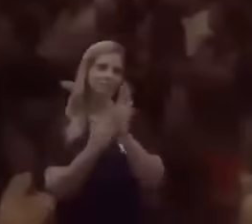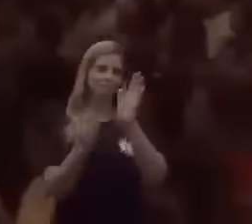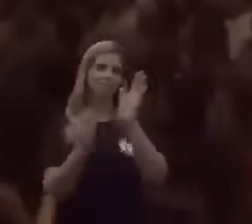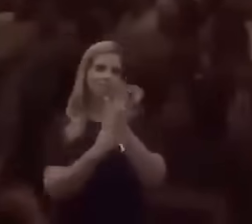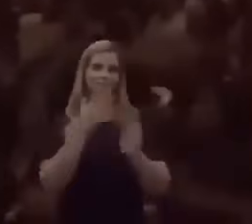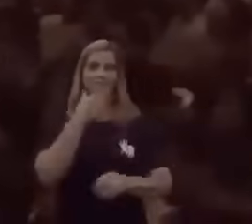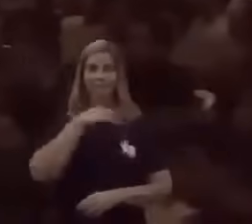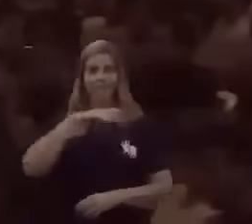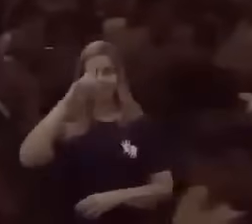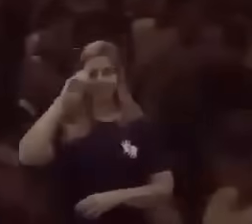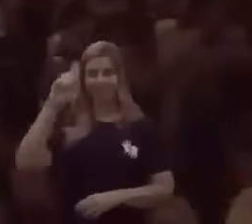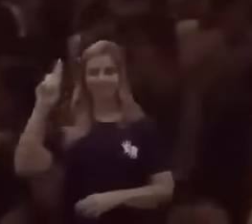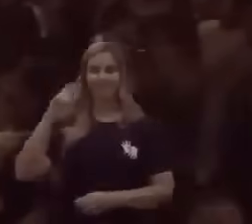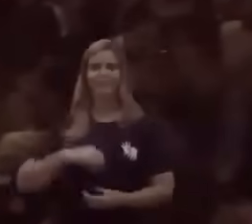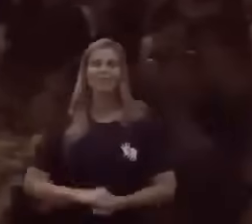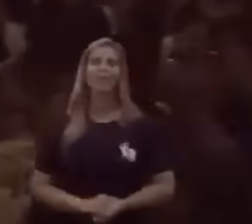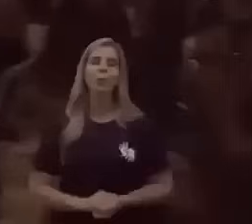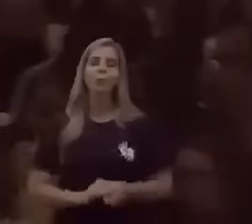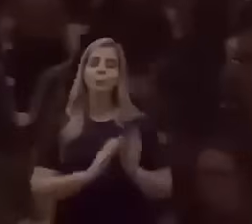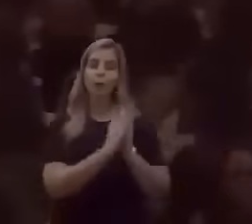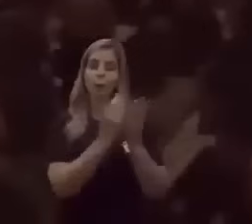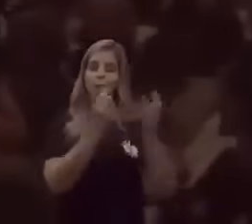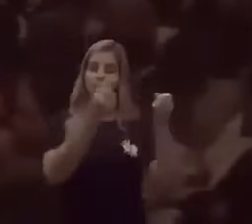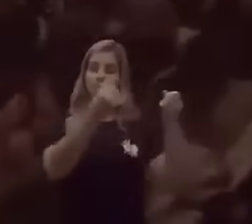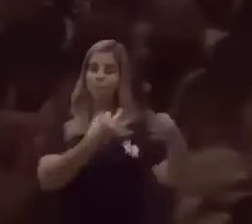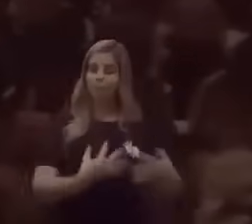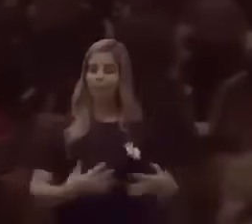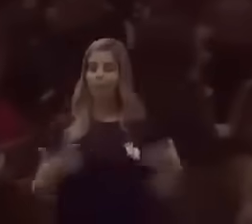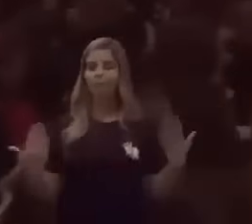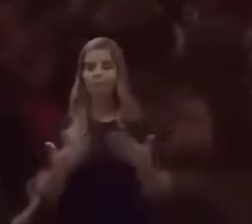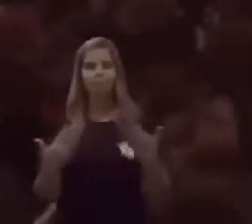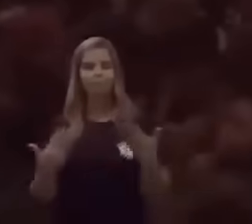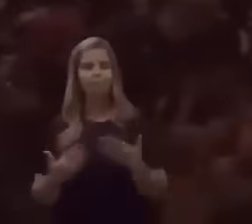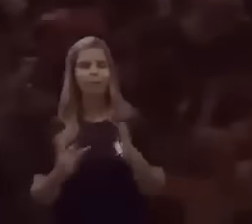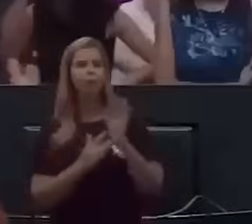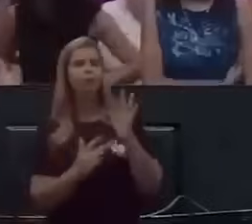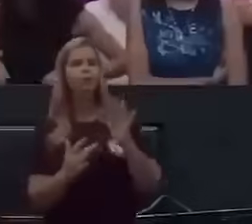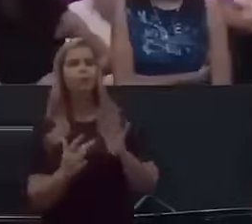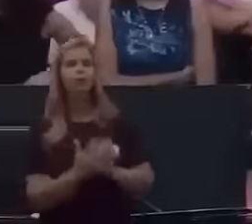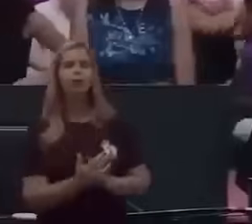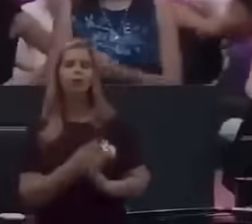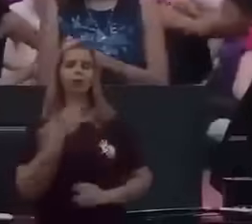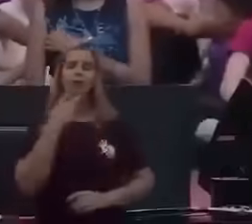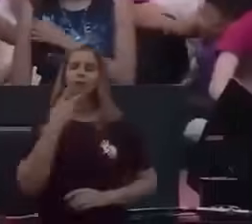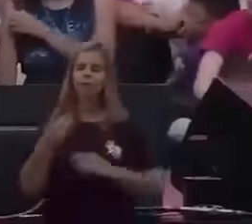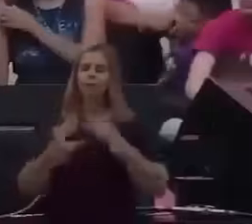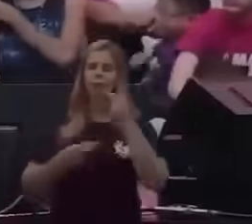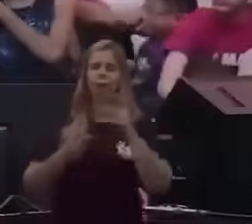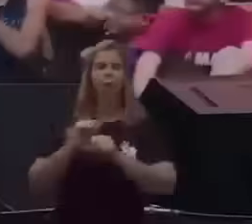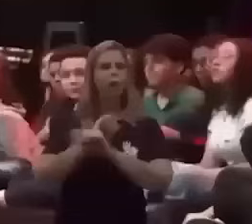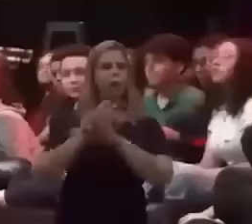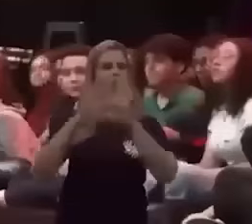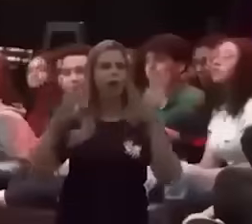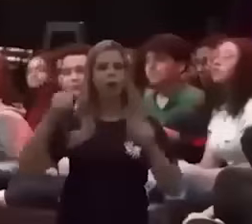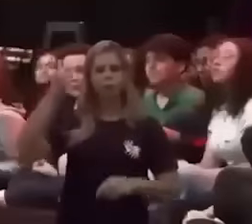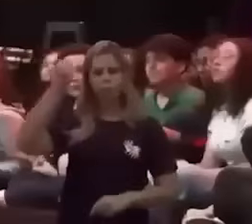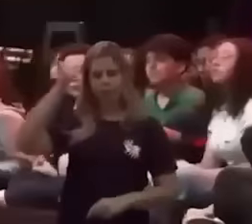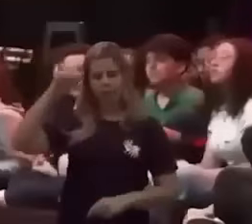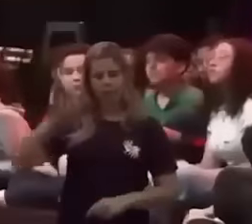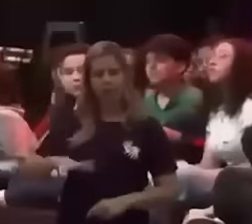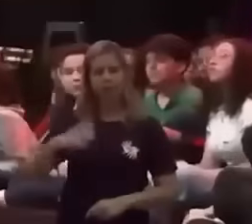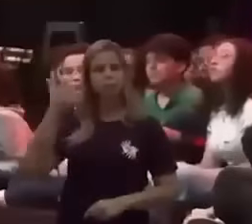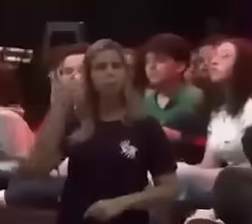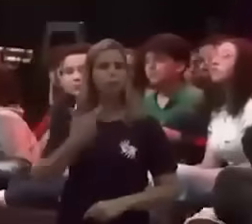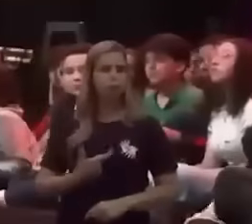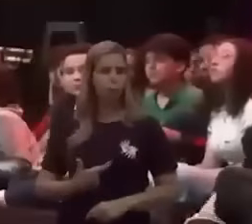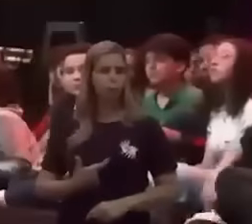Diz a Bíblia que agora que Jesus esclarece para os discípulos quem ele é, ele passa para uma nova fase do